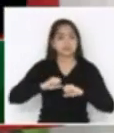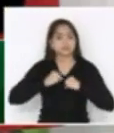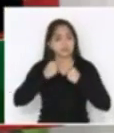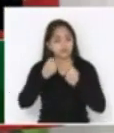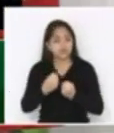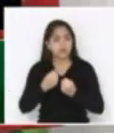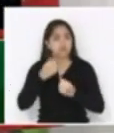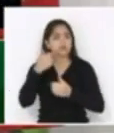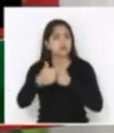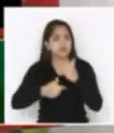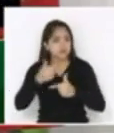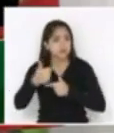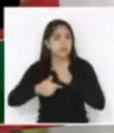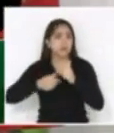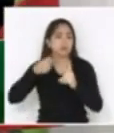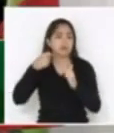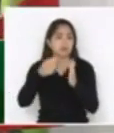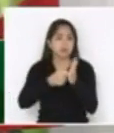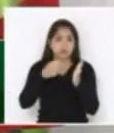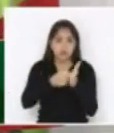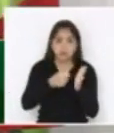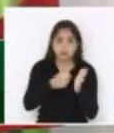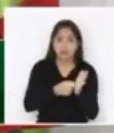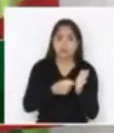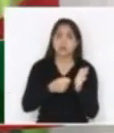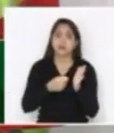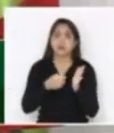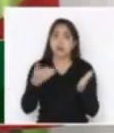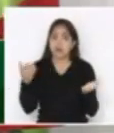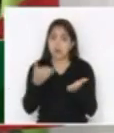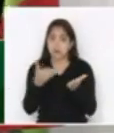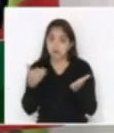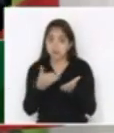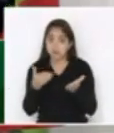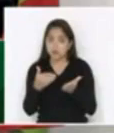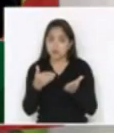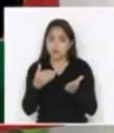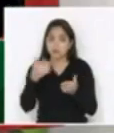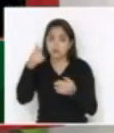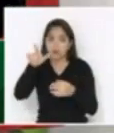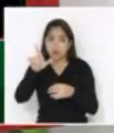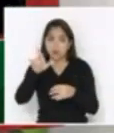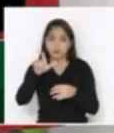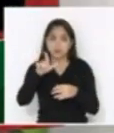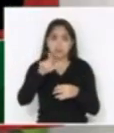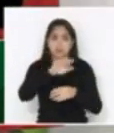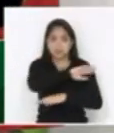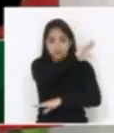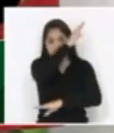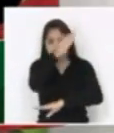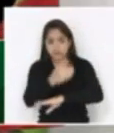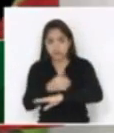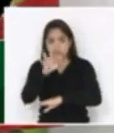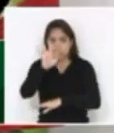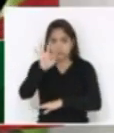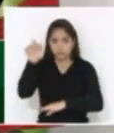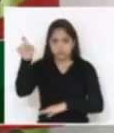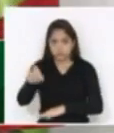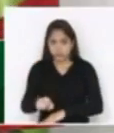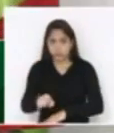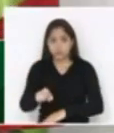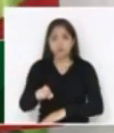tem que se lutar. Agora, temos uma obra da Serra do Faxinal. Nós conseguimos fazer com